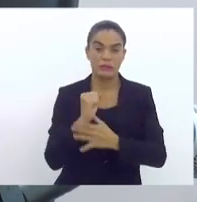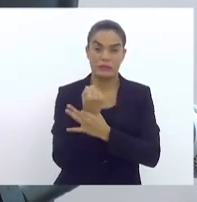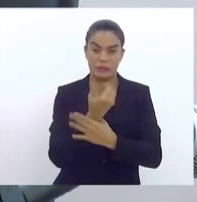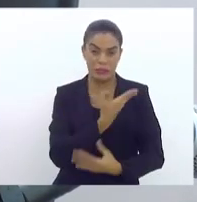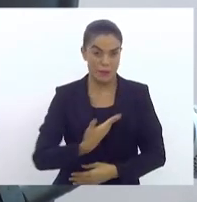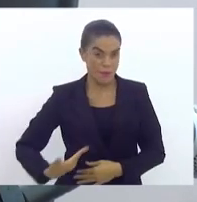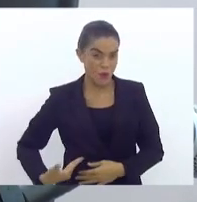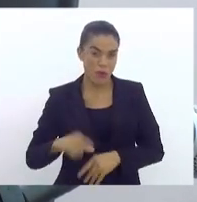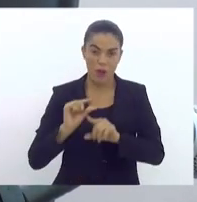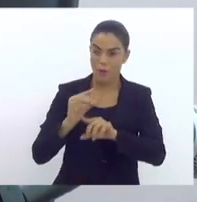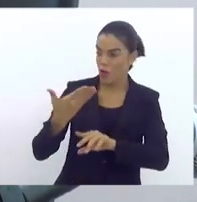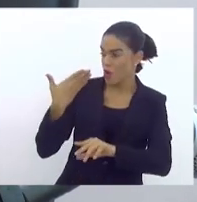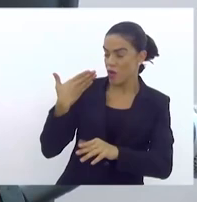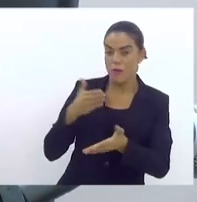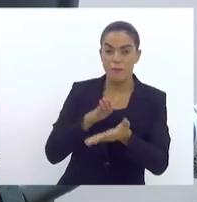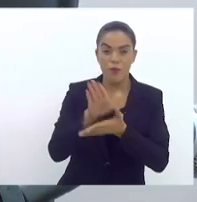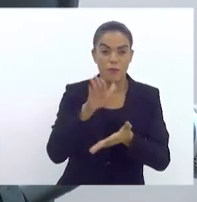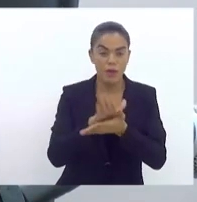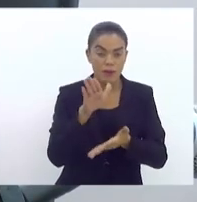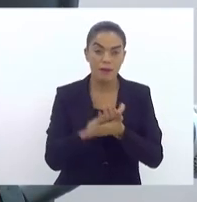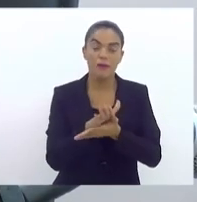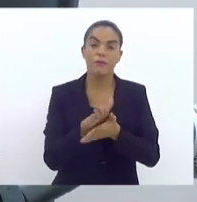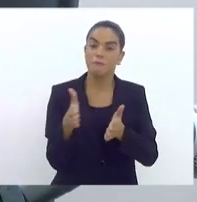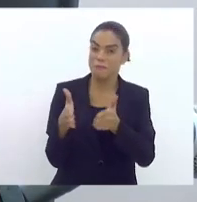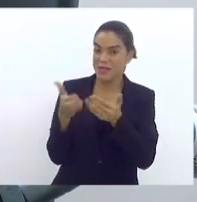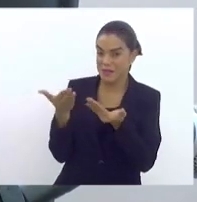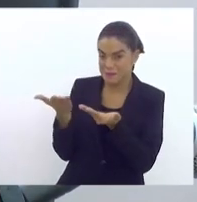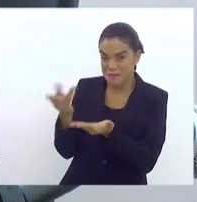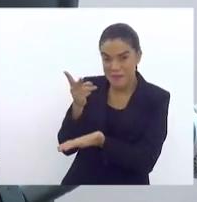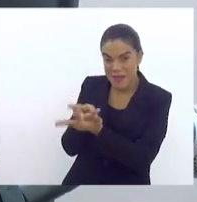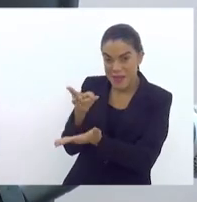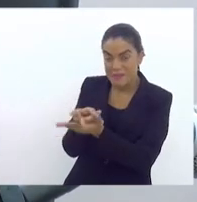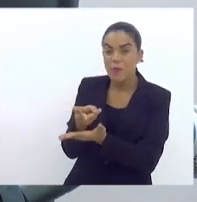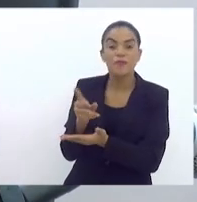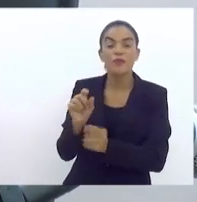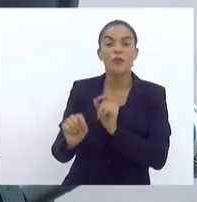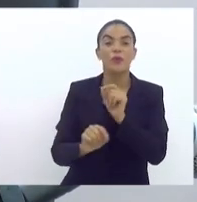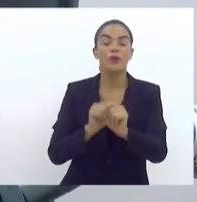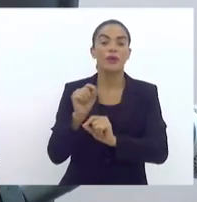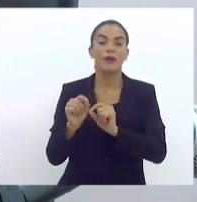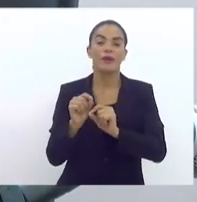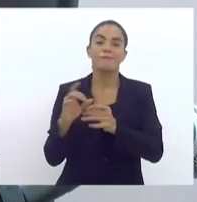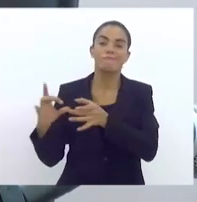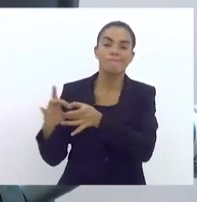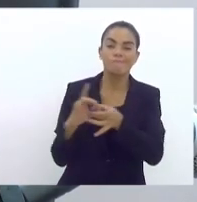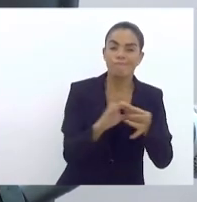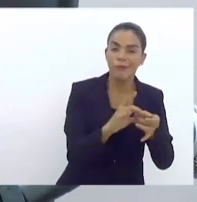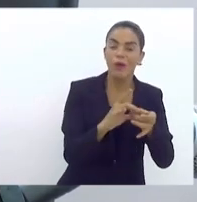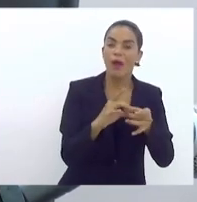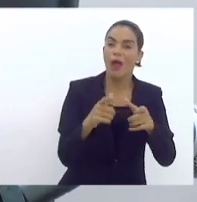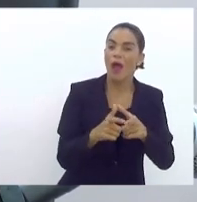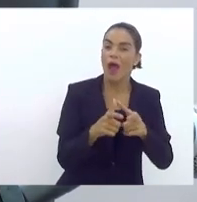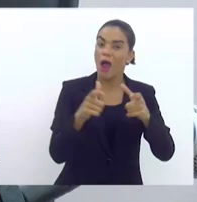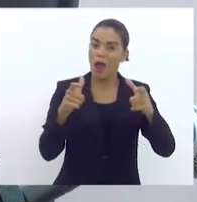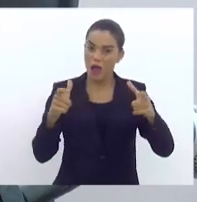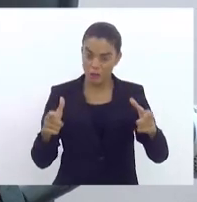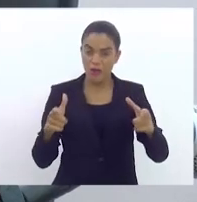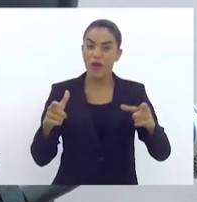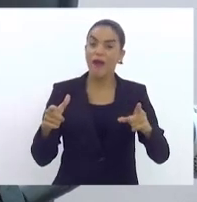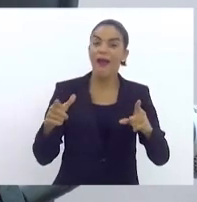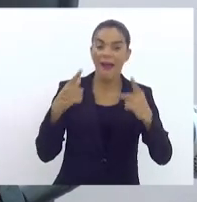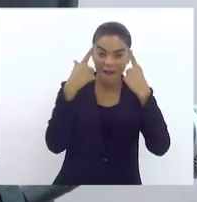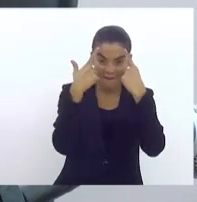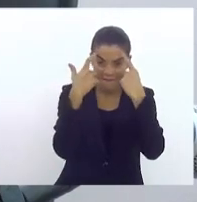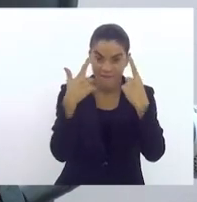recentemente publicado e dito pela senhora é no sentido de que aumentou Sem dúvida nenhuma